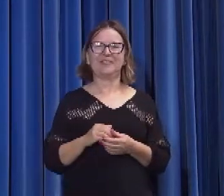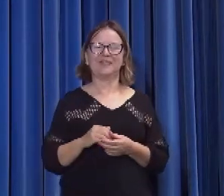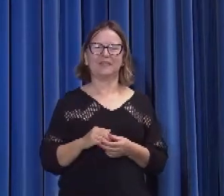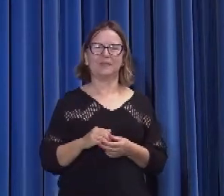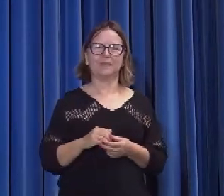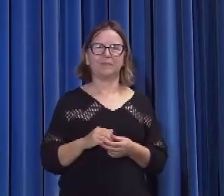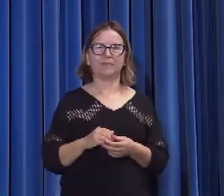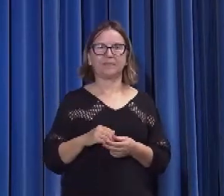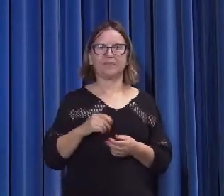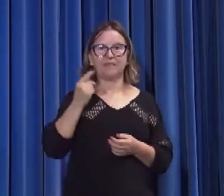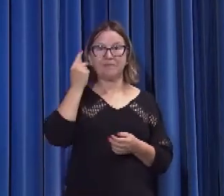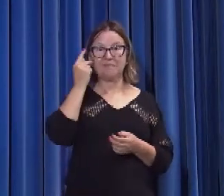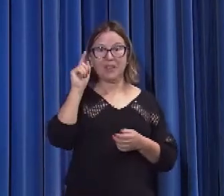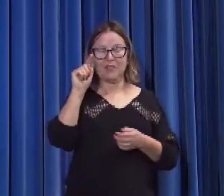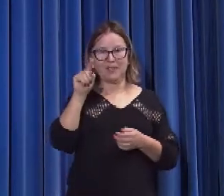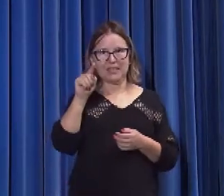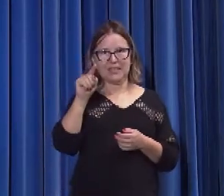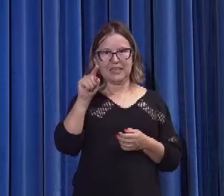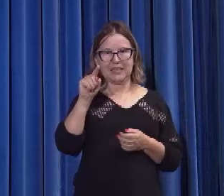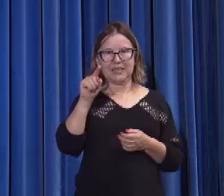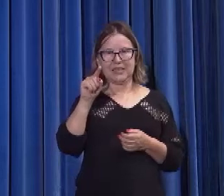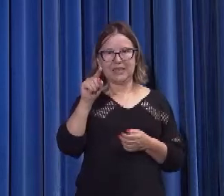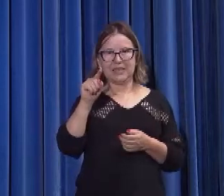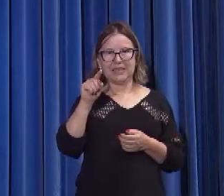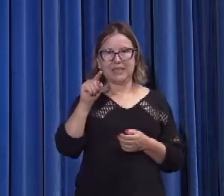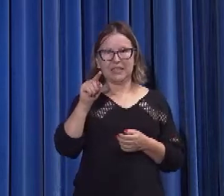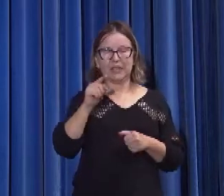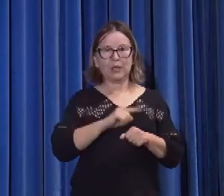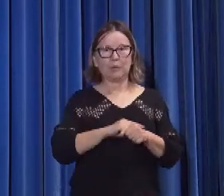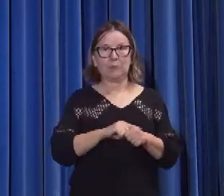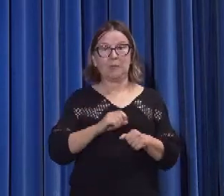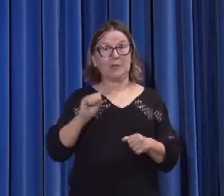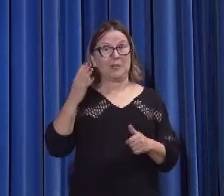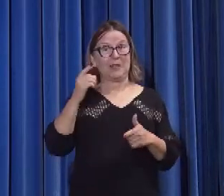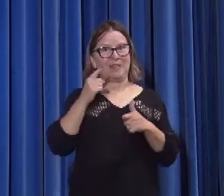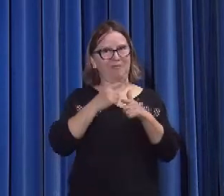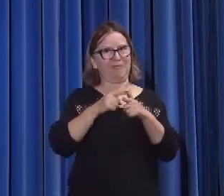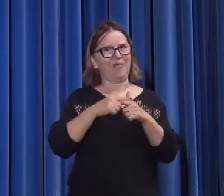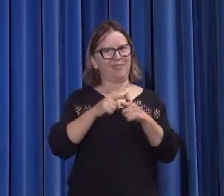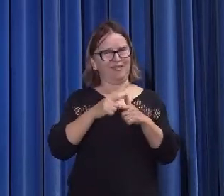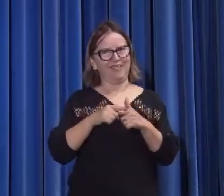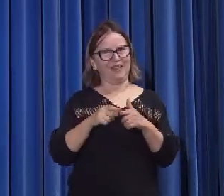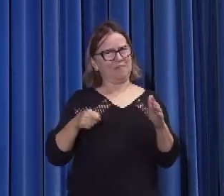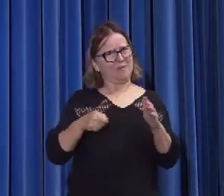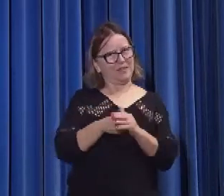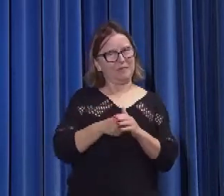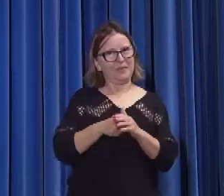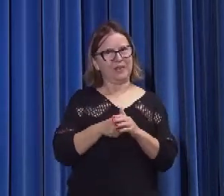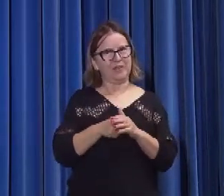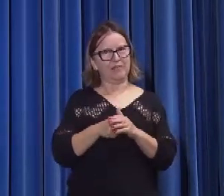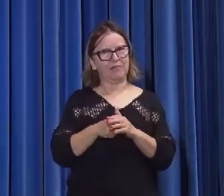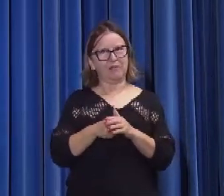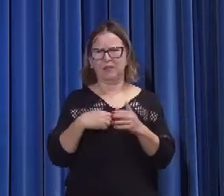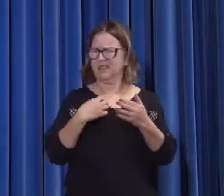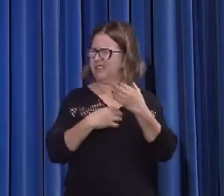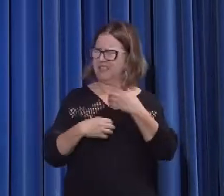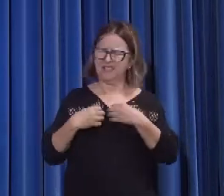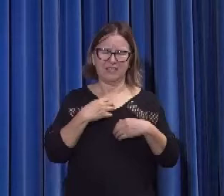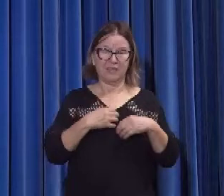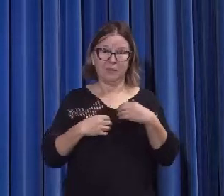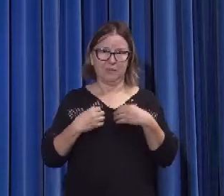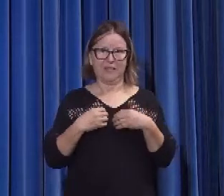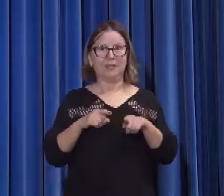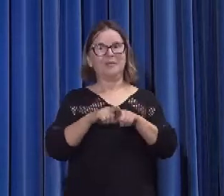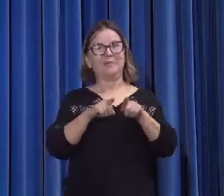Para que você, quando estiver diante de uma tribulação, de um problema, de um obstáculo, você não se desespere,